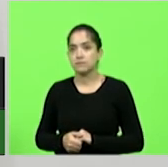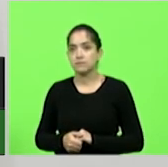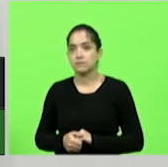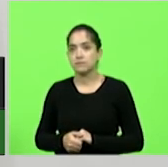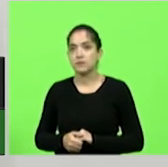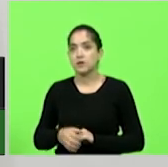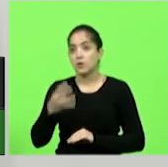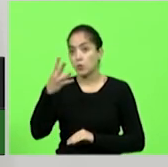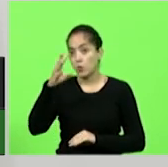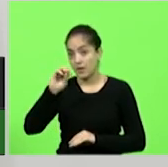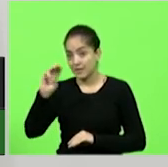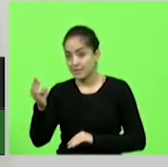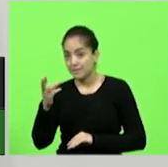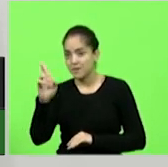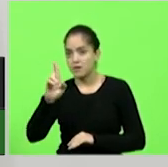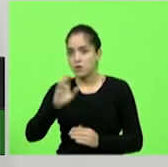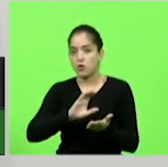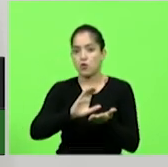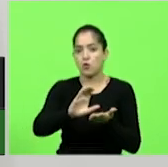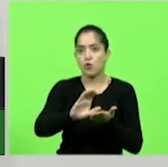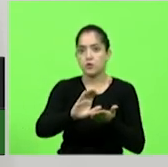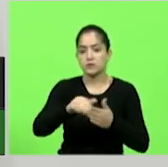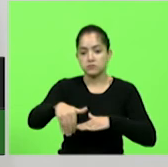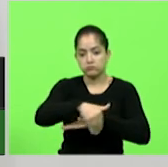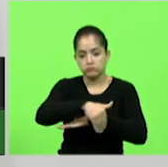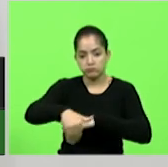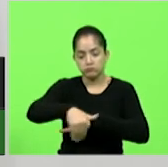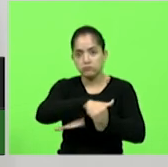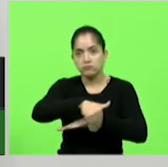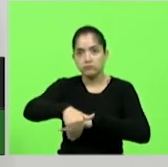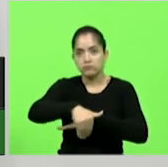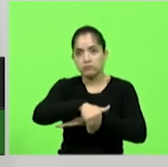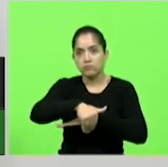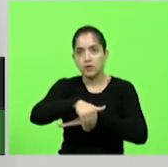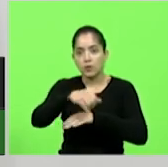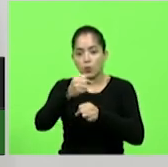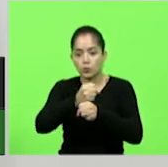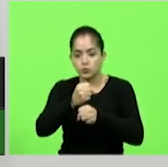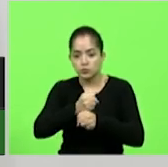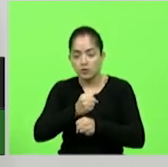40 milhões e fazem a estrada e esquece da ponte.